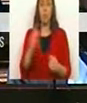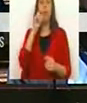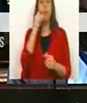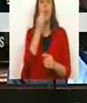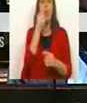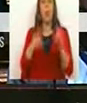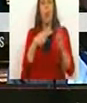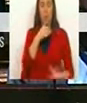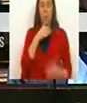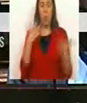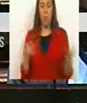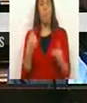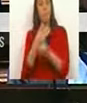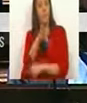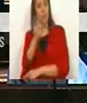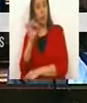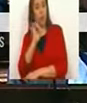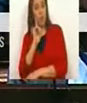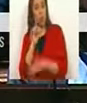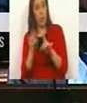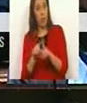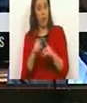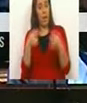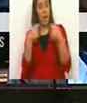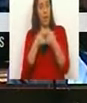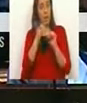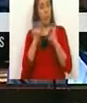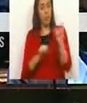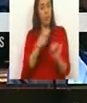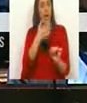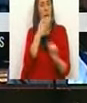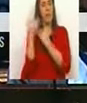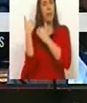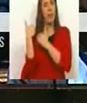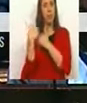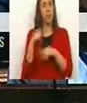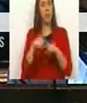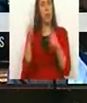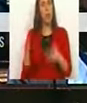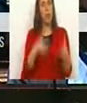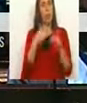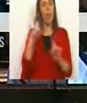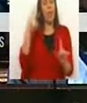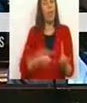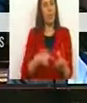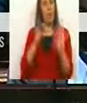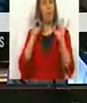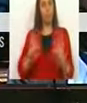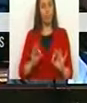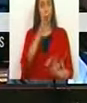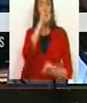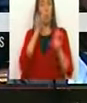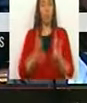dos consumidores. A escolha da qualidade e do tipo de embalagem deve ser da responsabilidade dos produtores, devendo sim o